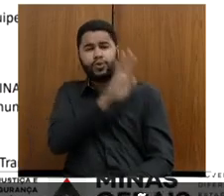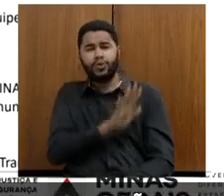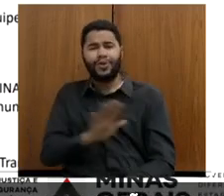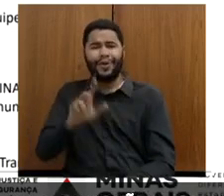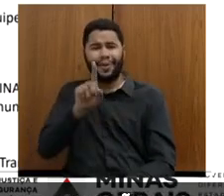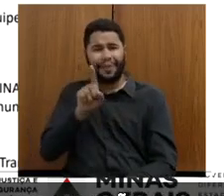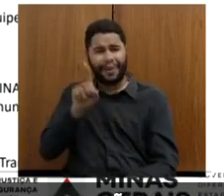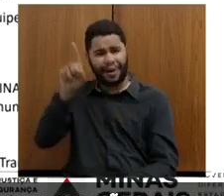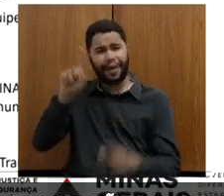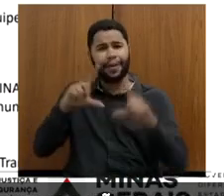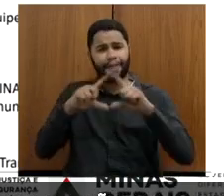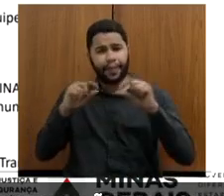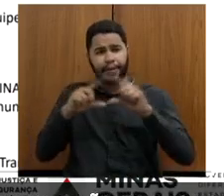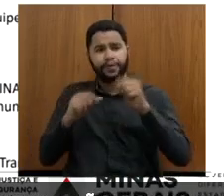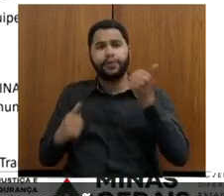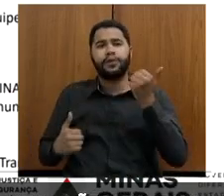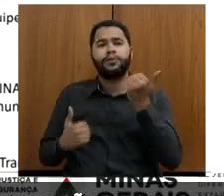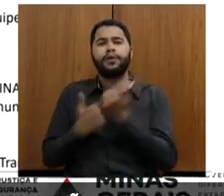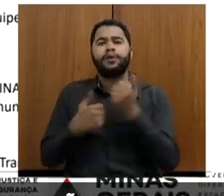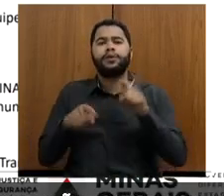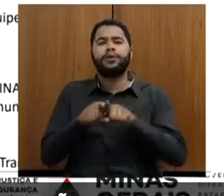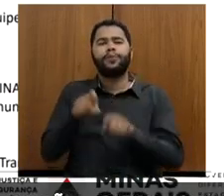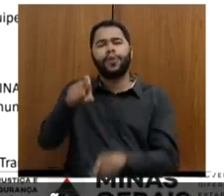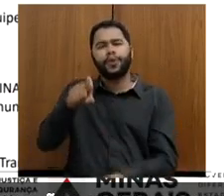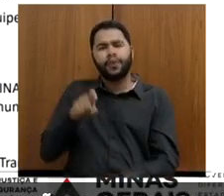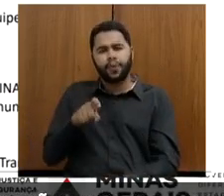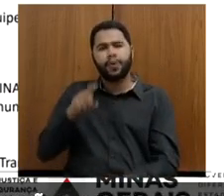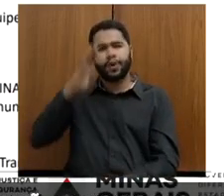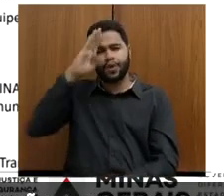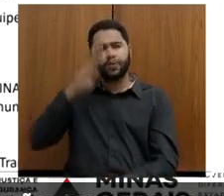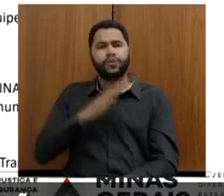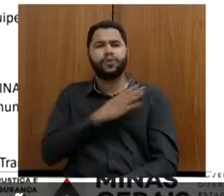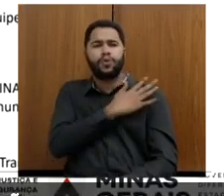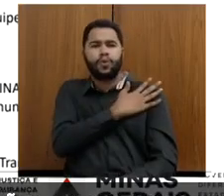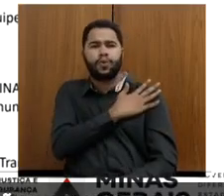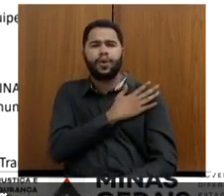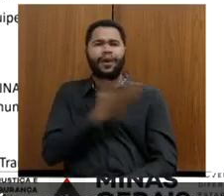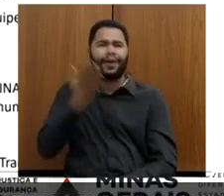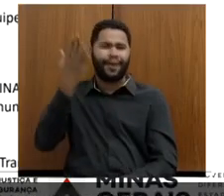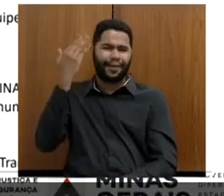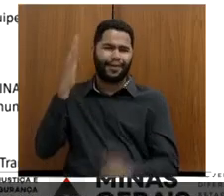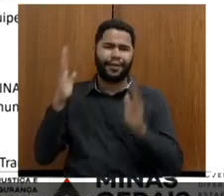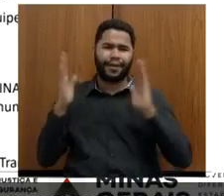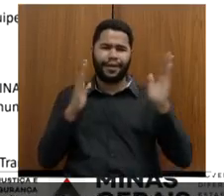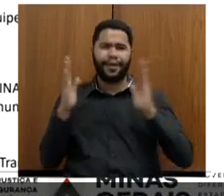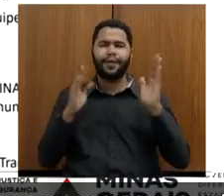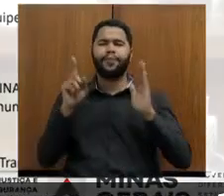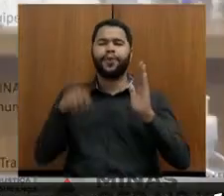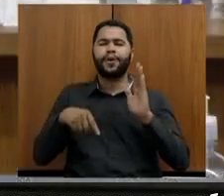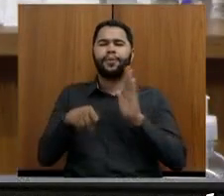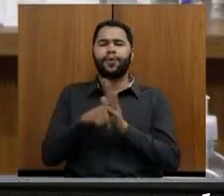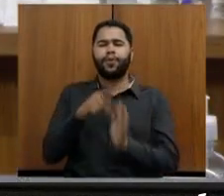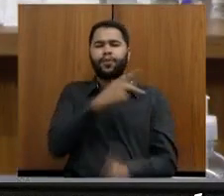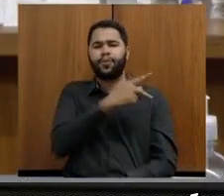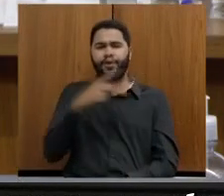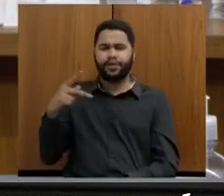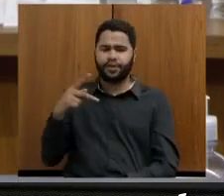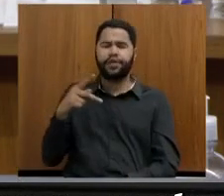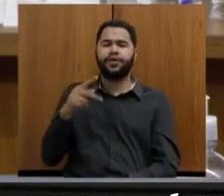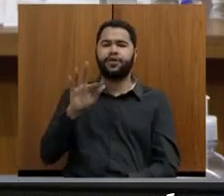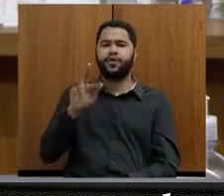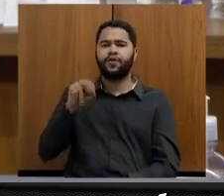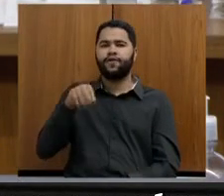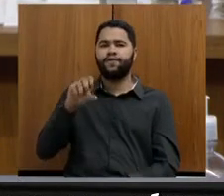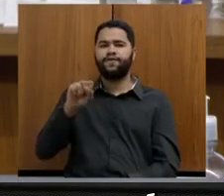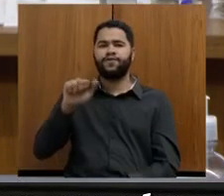tivemos lá o apoio também do ex-comandante Geral da Polícia Militar à época presidente da Funasa Coronel Geovani